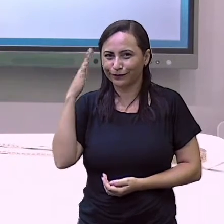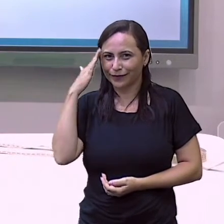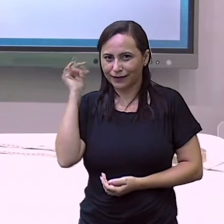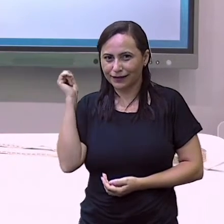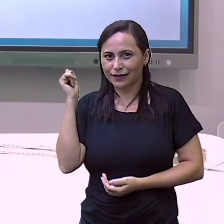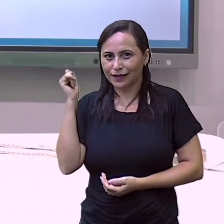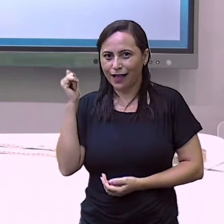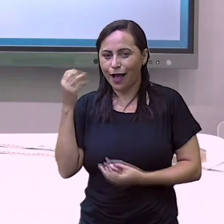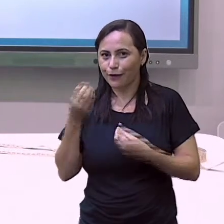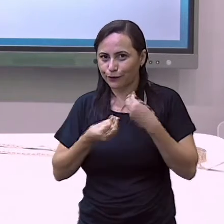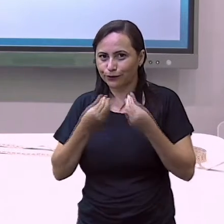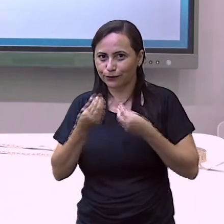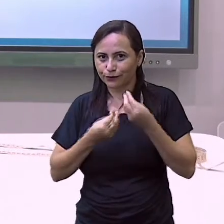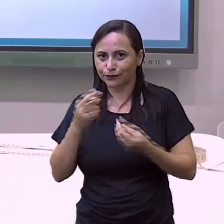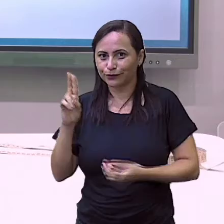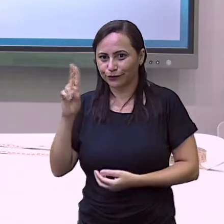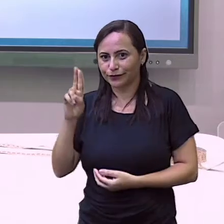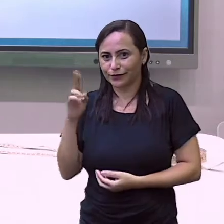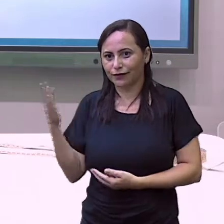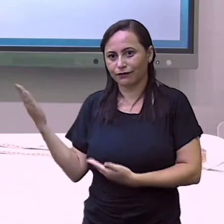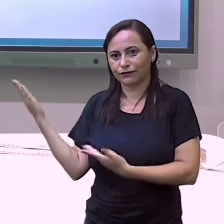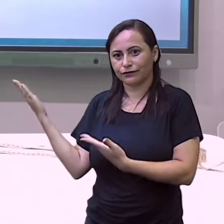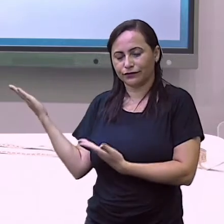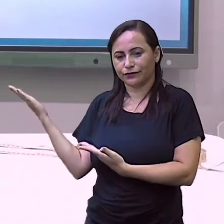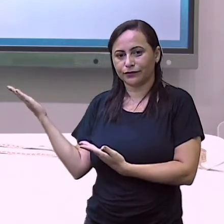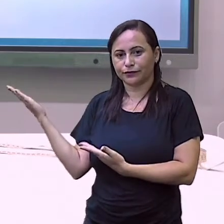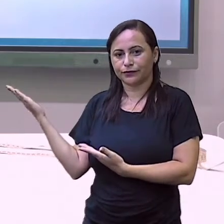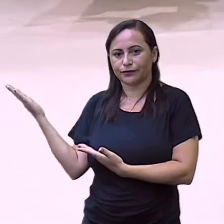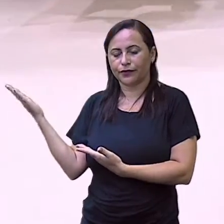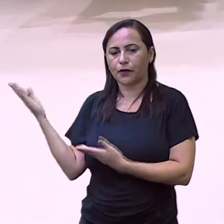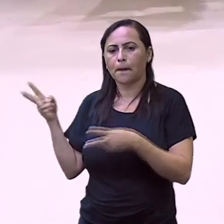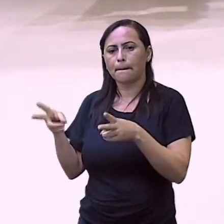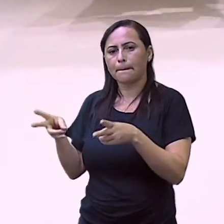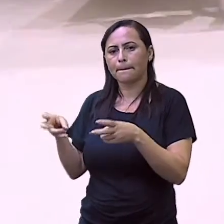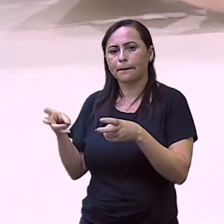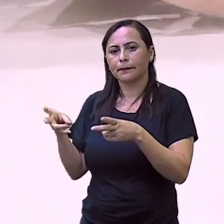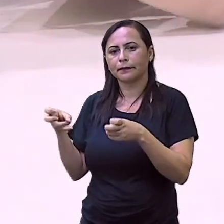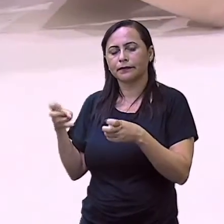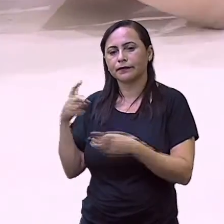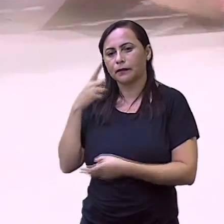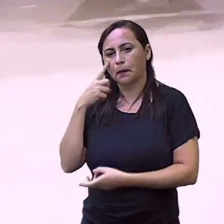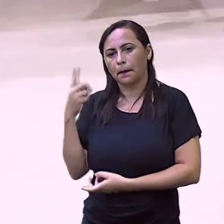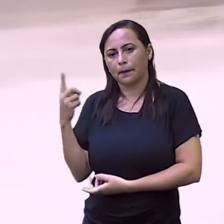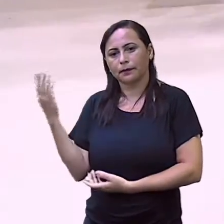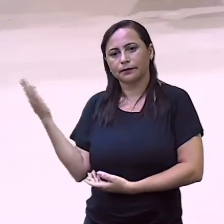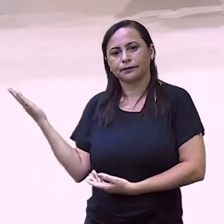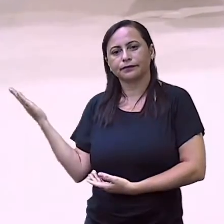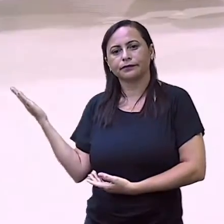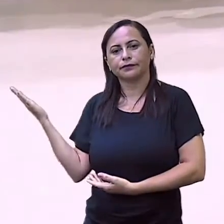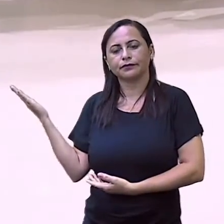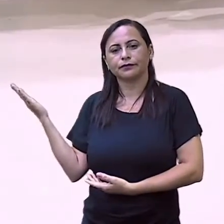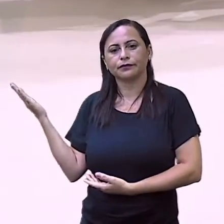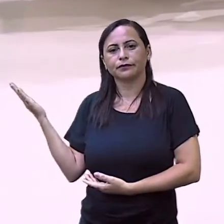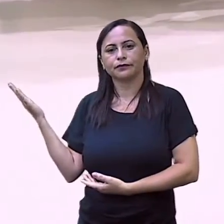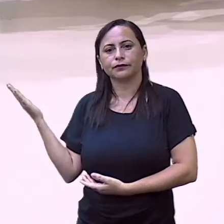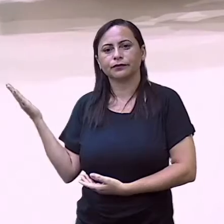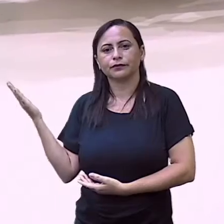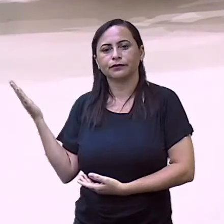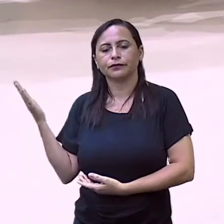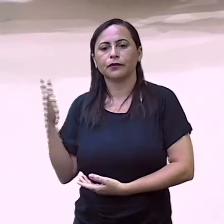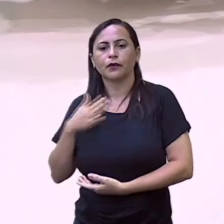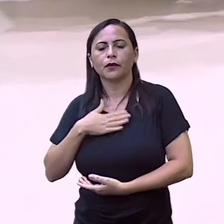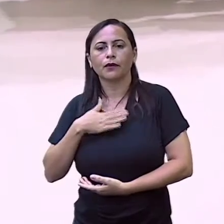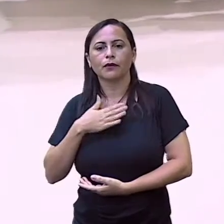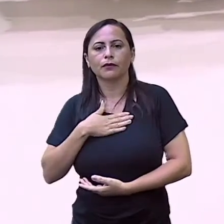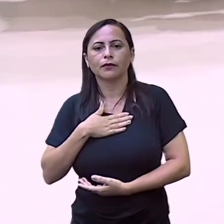utilizado? Trouxe também o paquímetro para que nós possamos observar. Olha, vou colocar de pertinho. O meu,